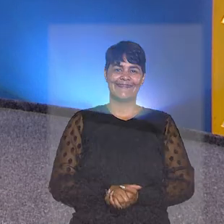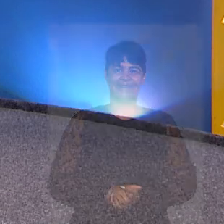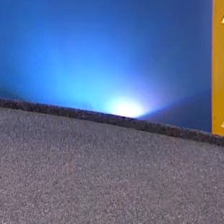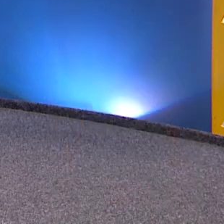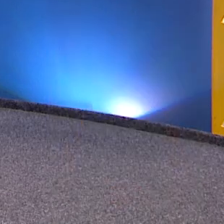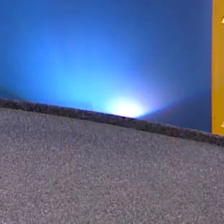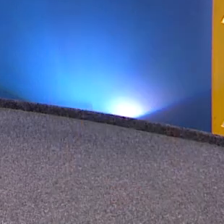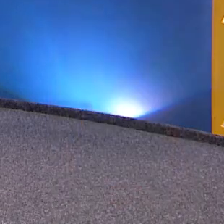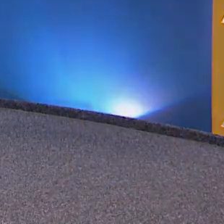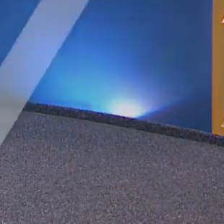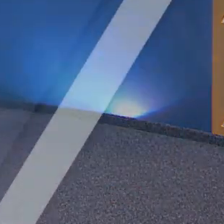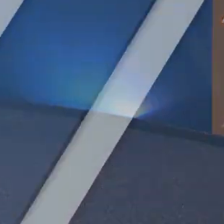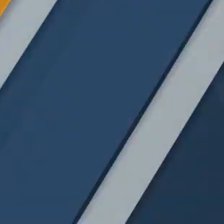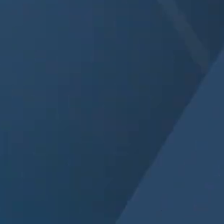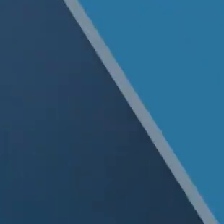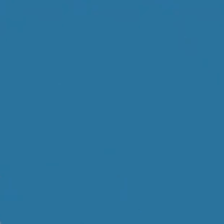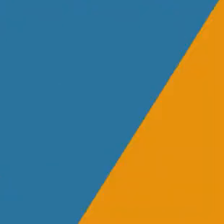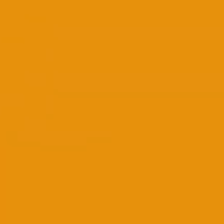tchau